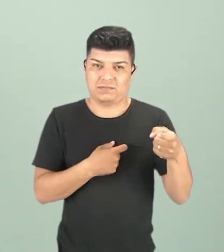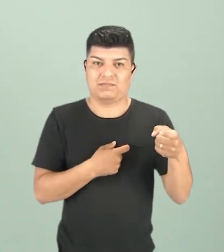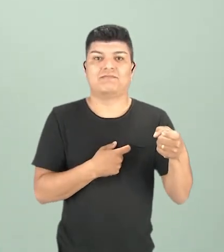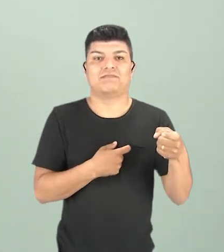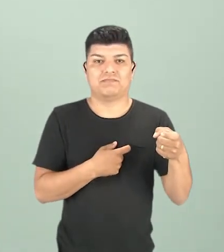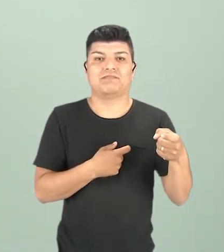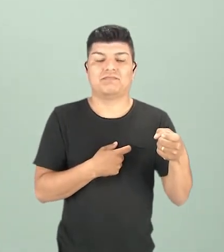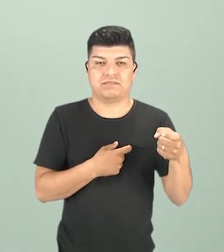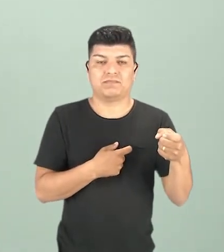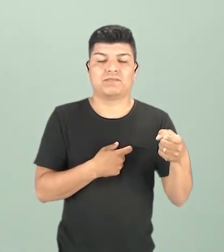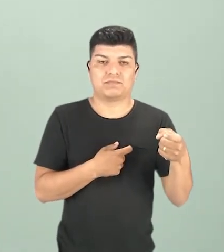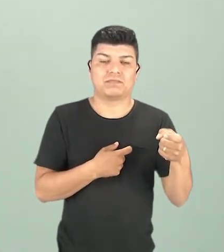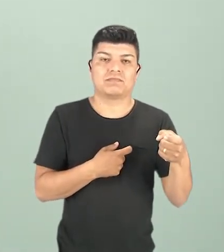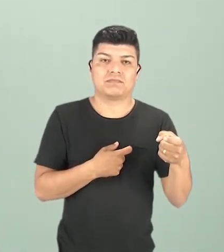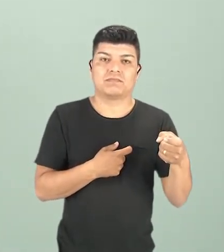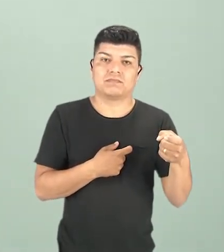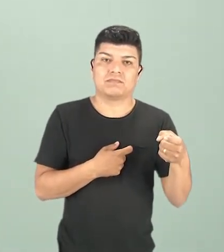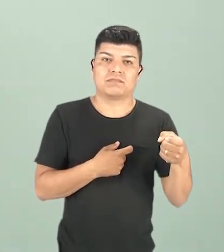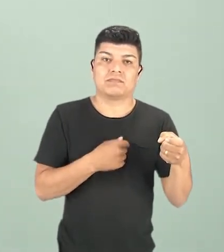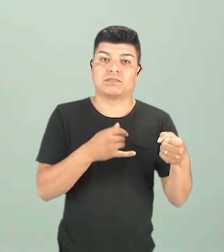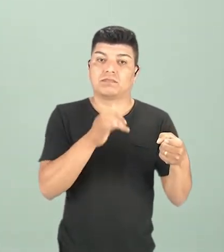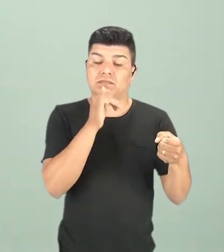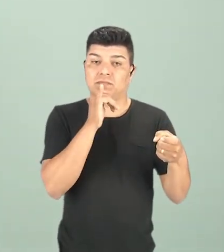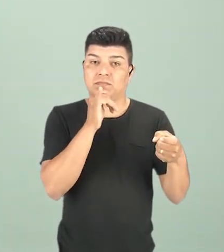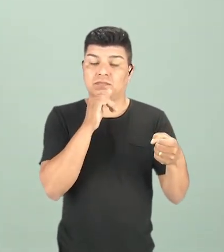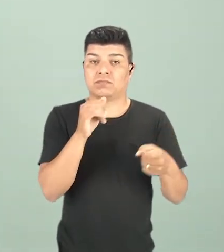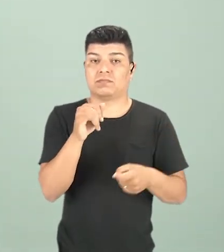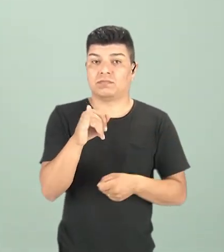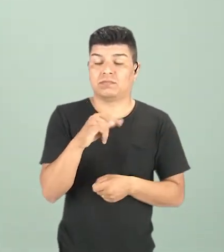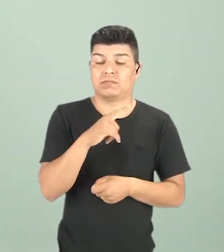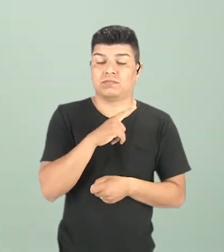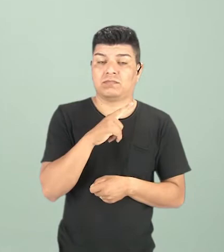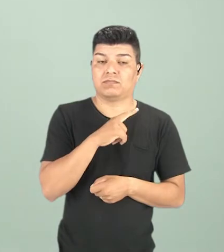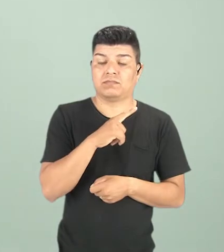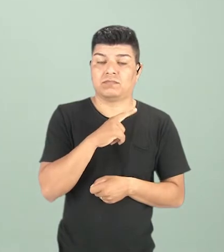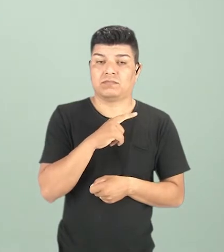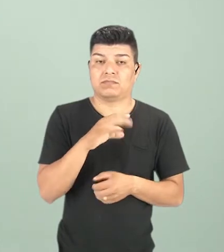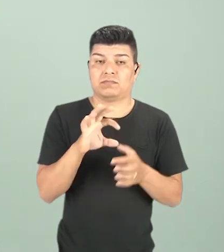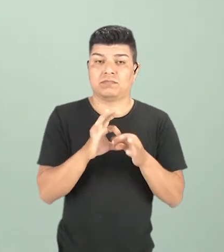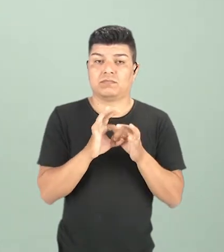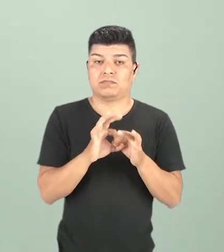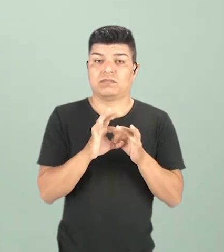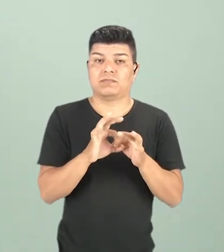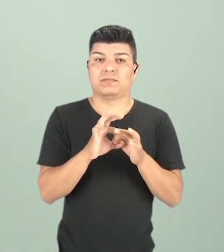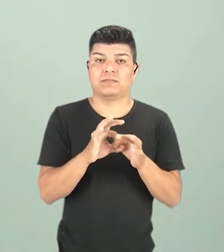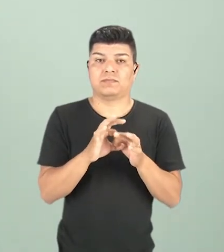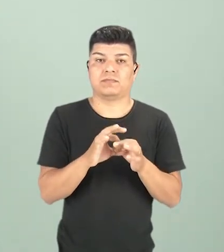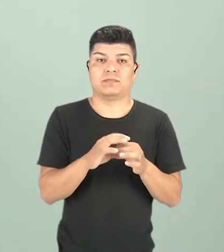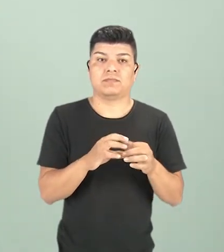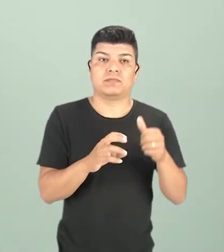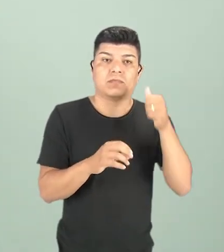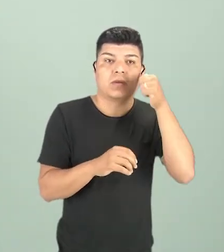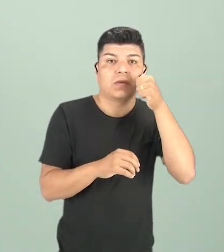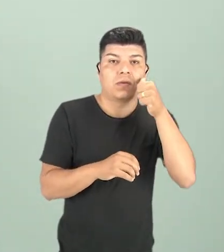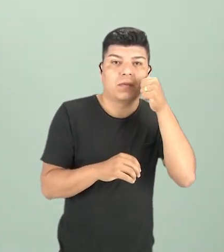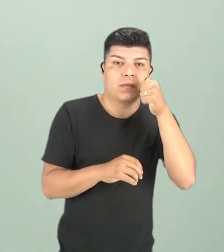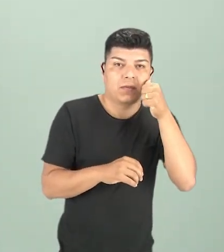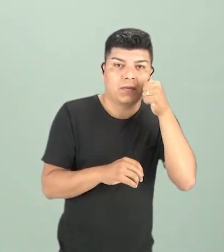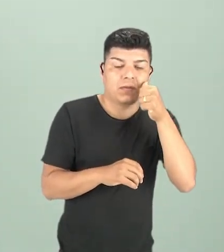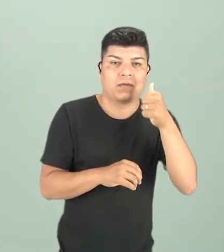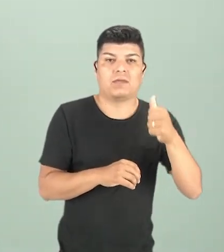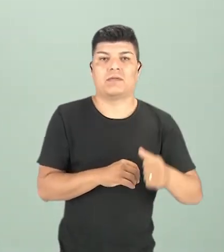né? Ao cromossomo X. Então, por exemplo, se eu tiver um cruzamento de uma mulher